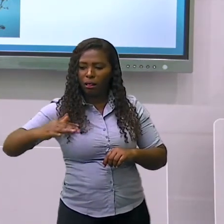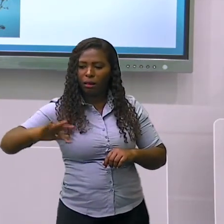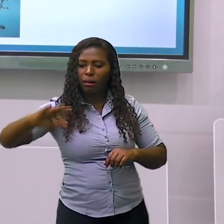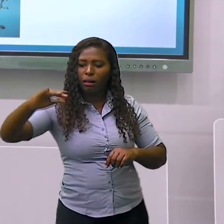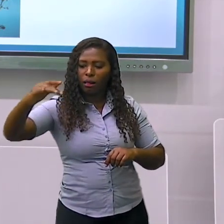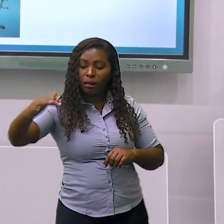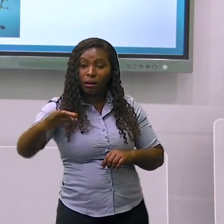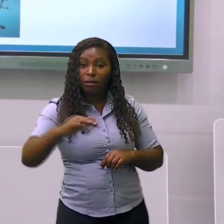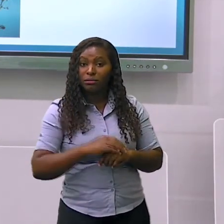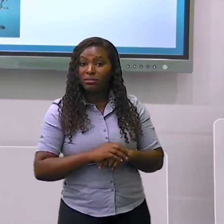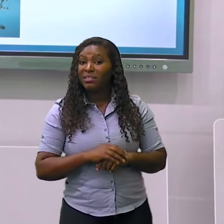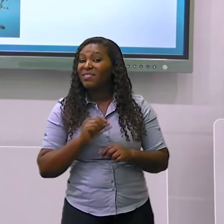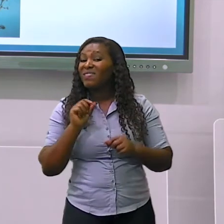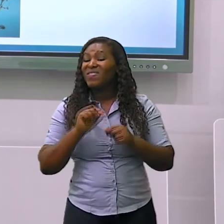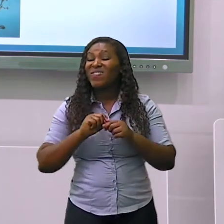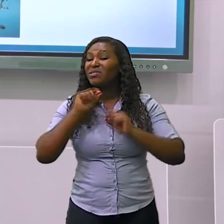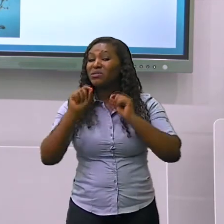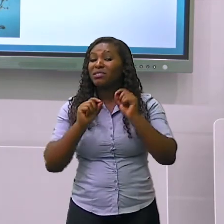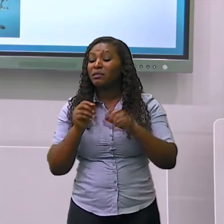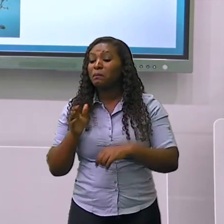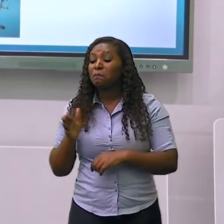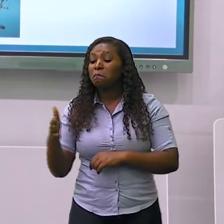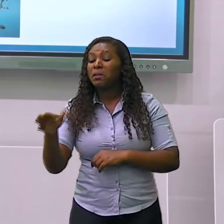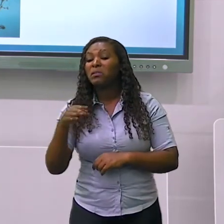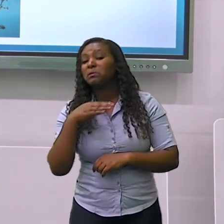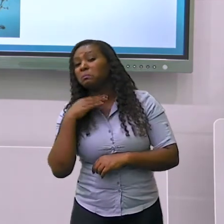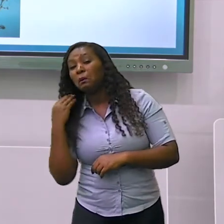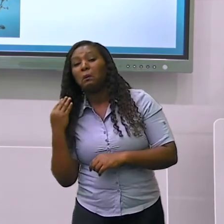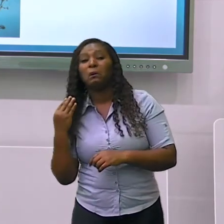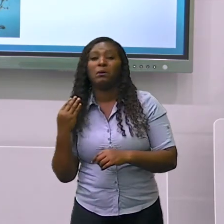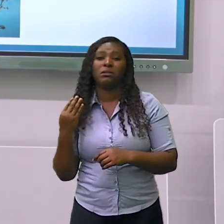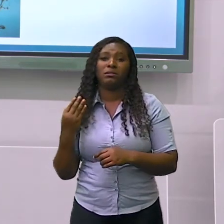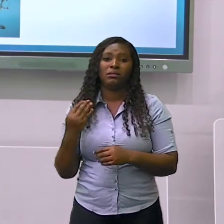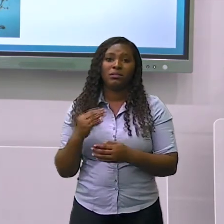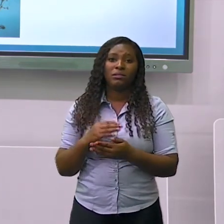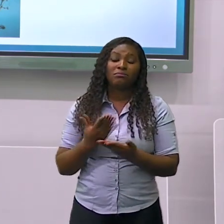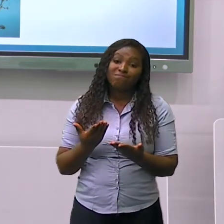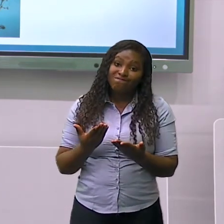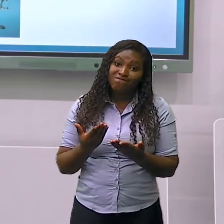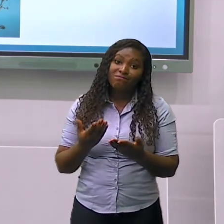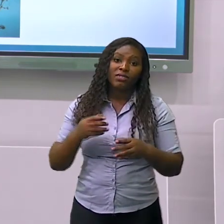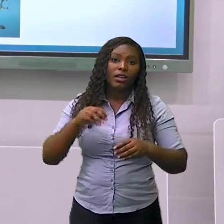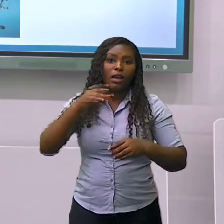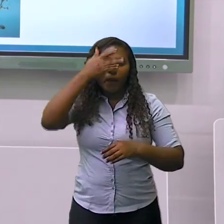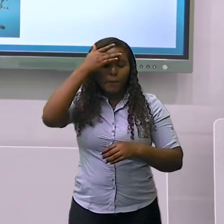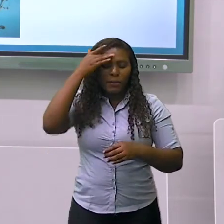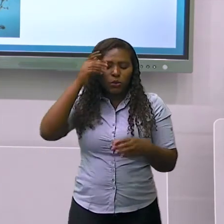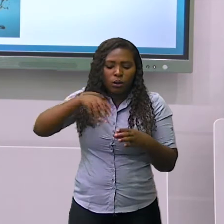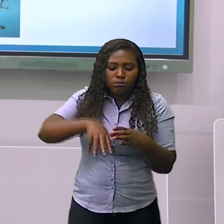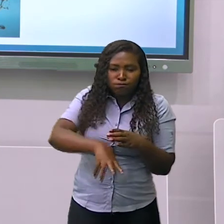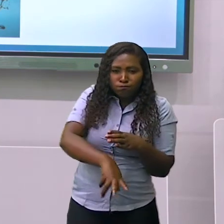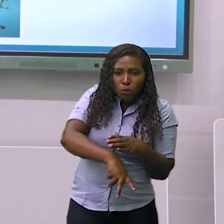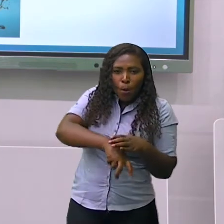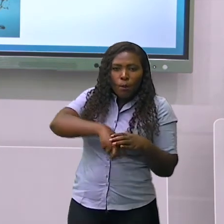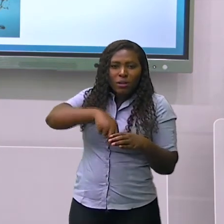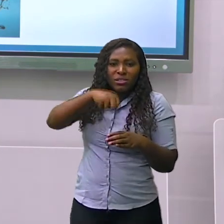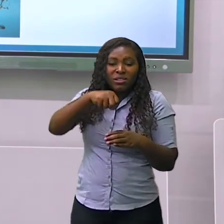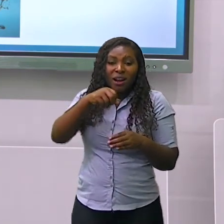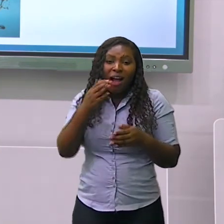ligado com este processo de extração e mesmo de transporte do petróleo. E